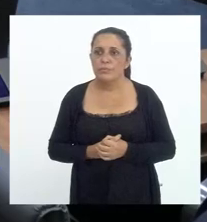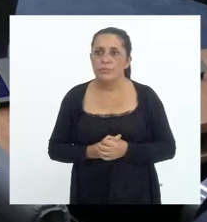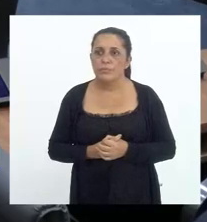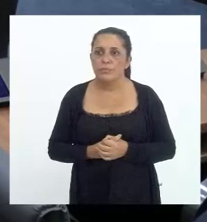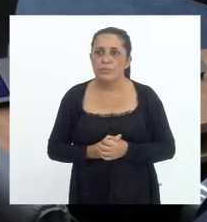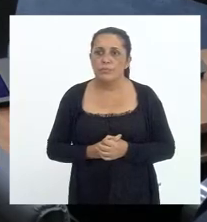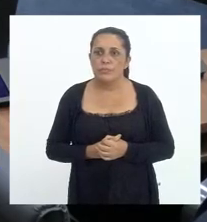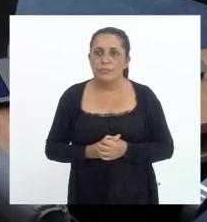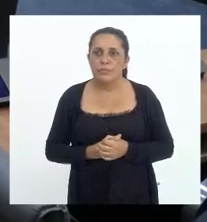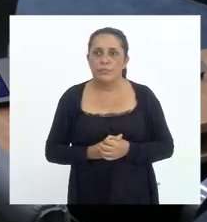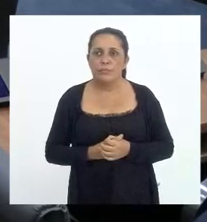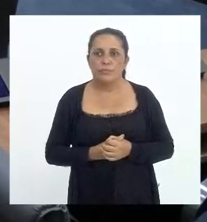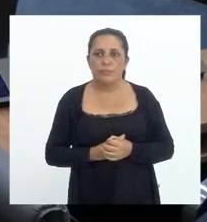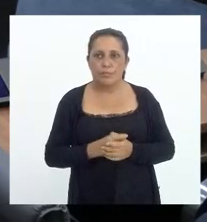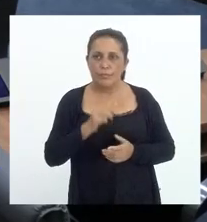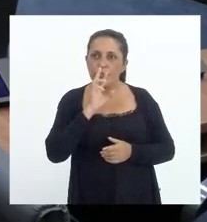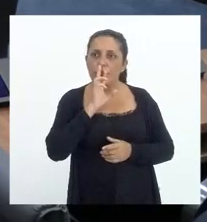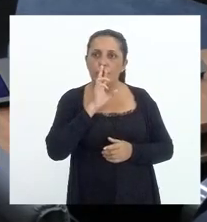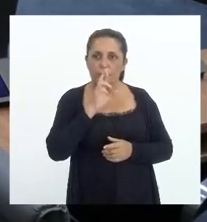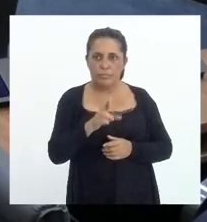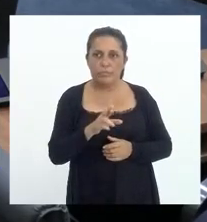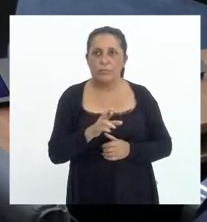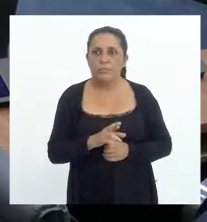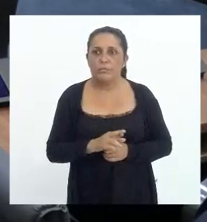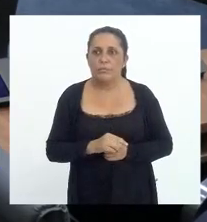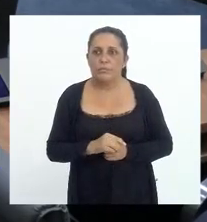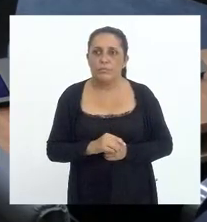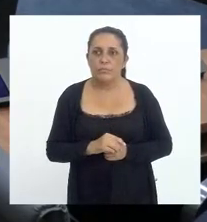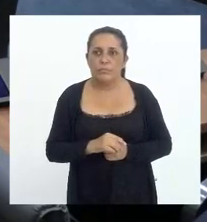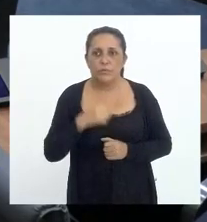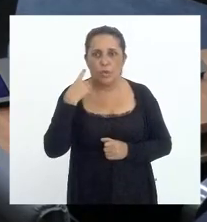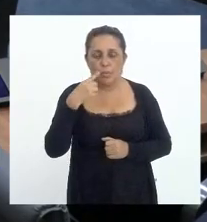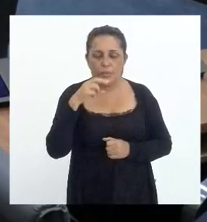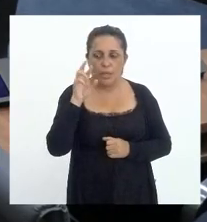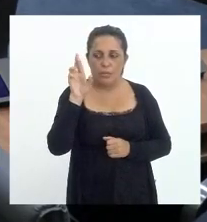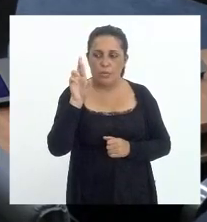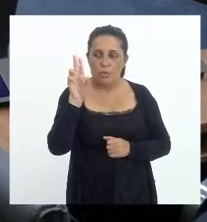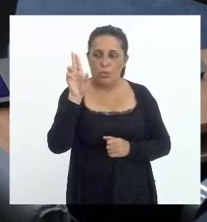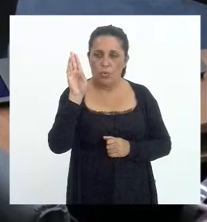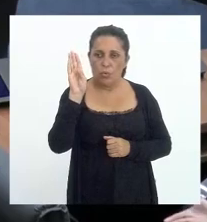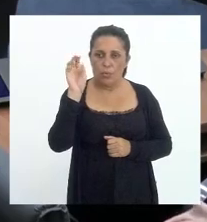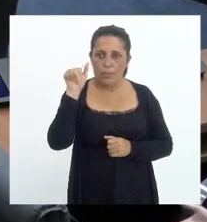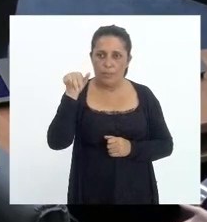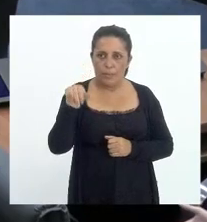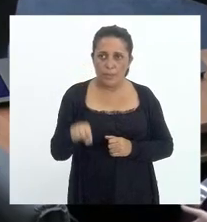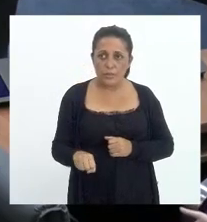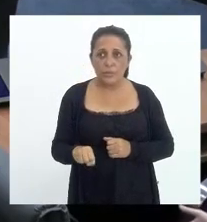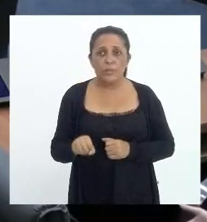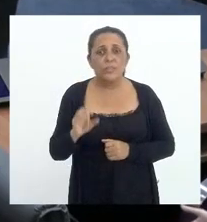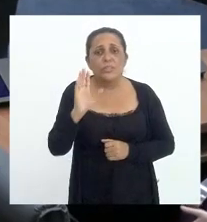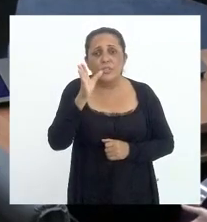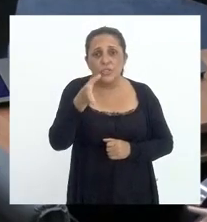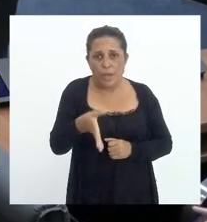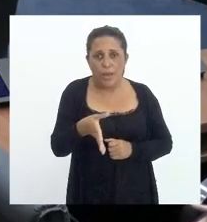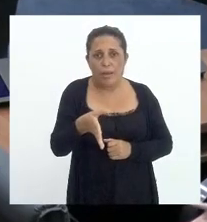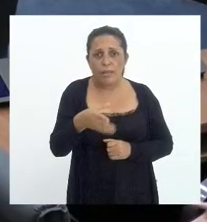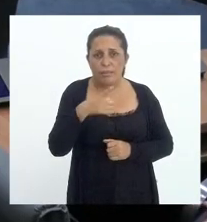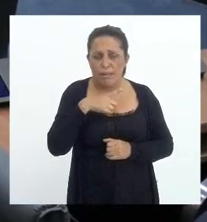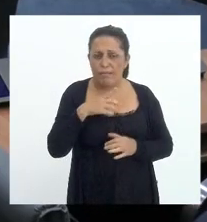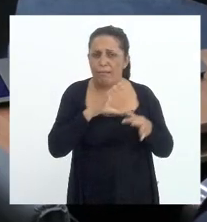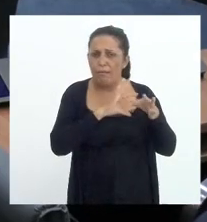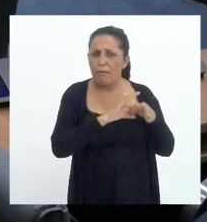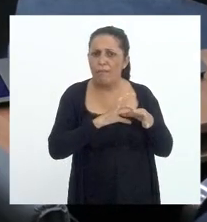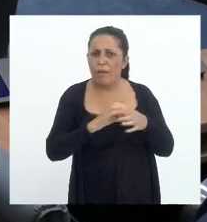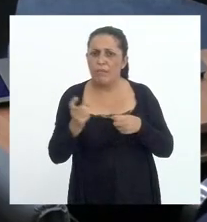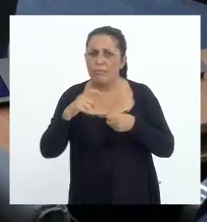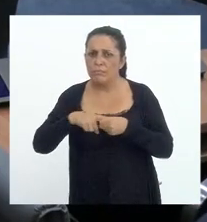Bom, respondendo ao deputado Rubens Bontempo, dizer, já existem alguns convênios, mas eu acho que tudo que a